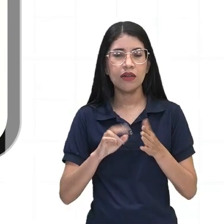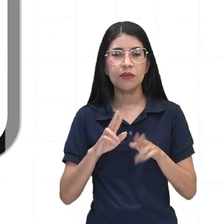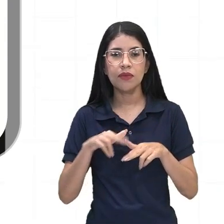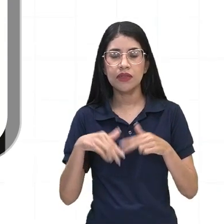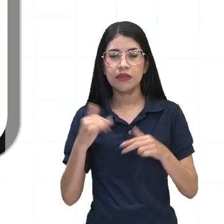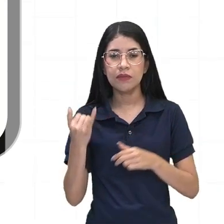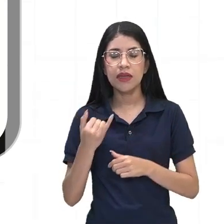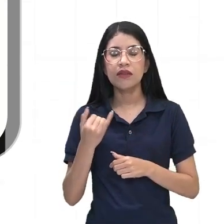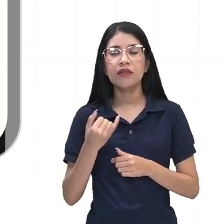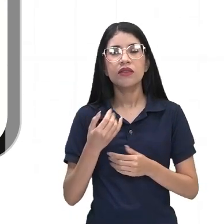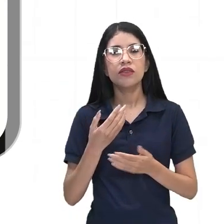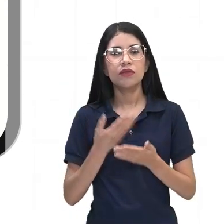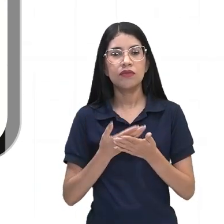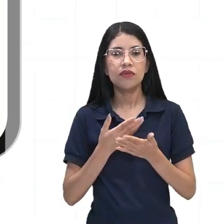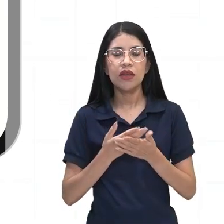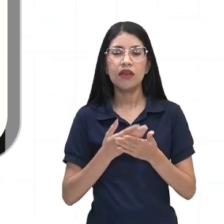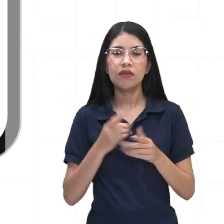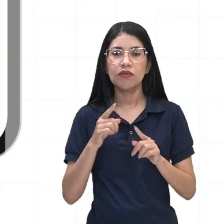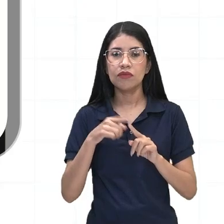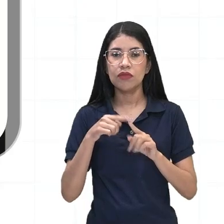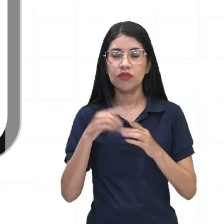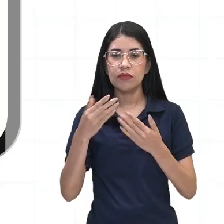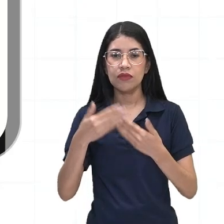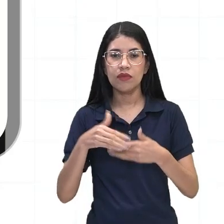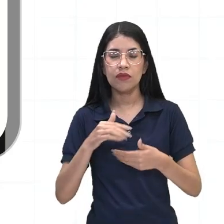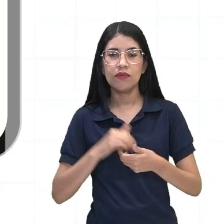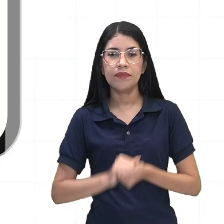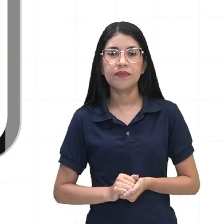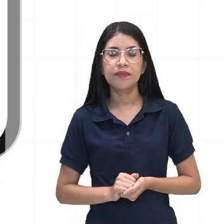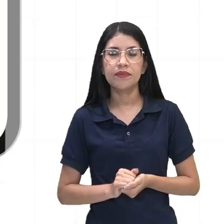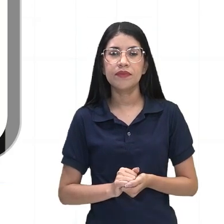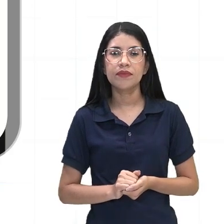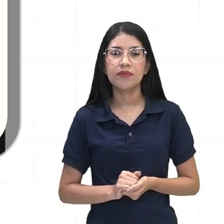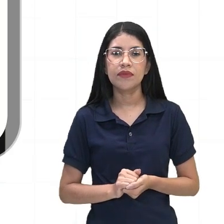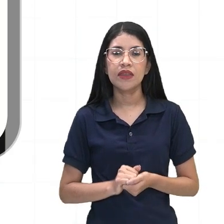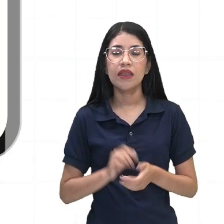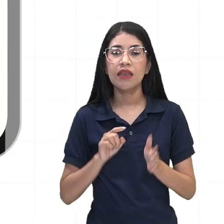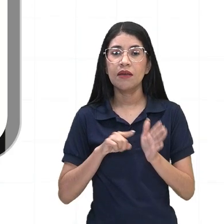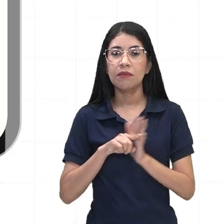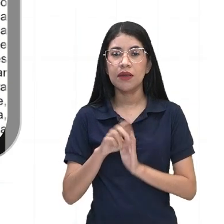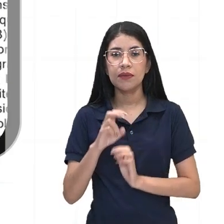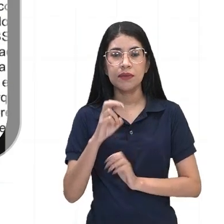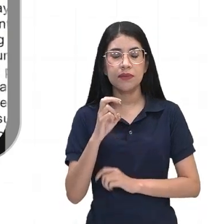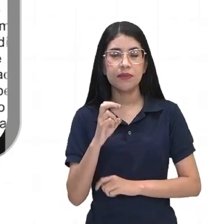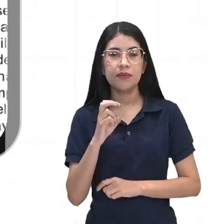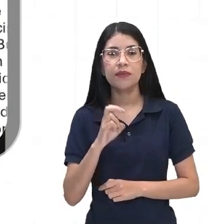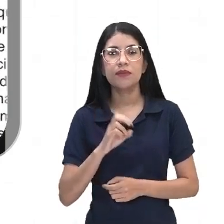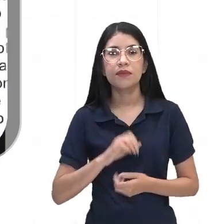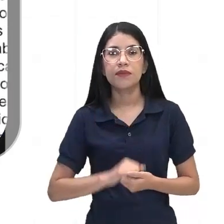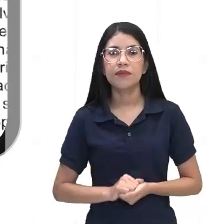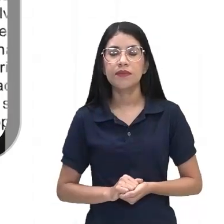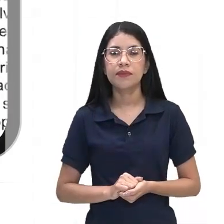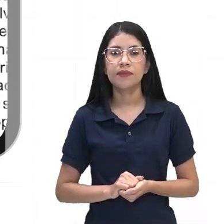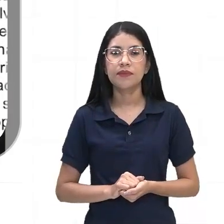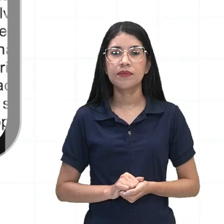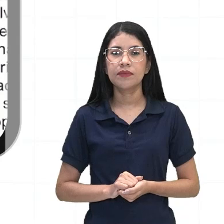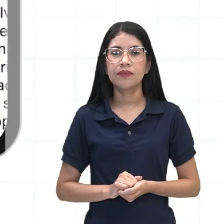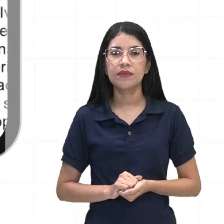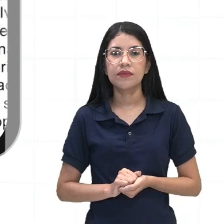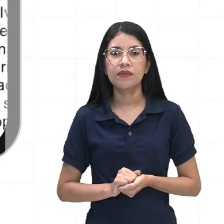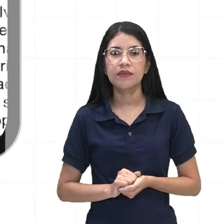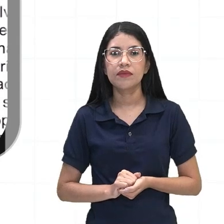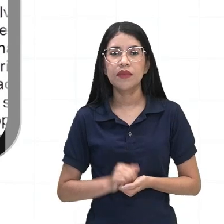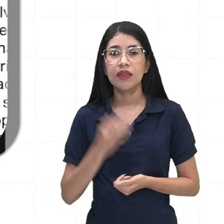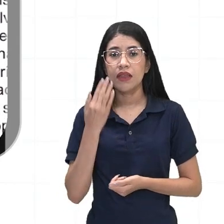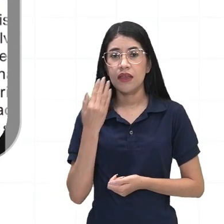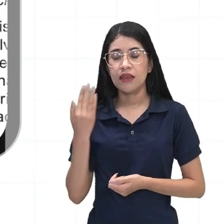de avaliação. E aqui, finalizando, na outra página, você tem a última questão do Enem, né? E aqui,